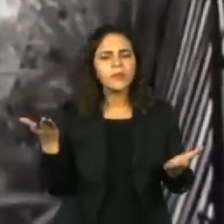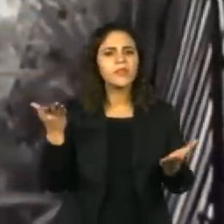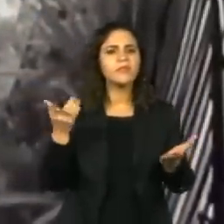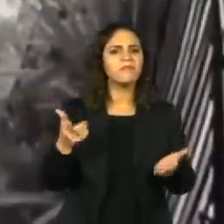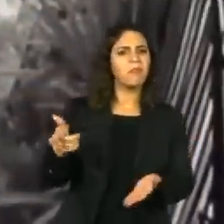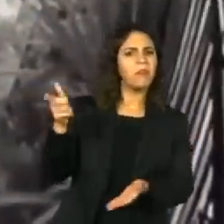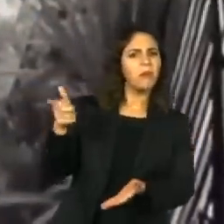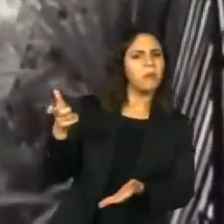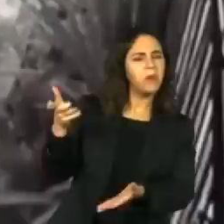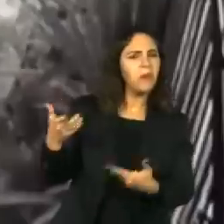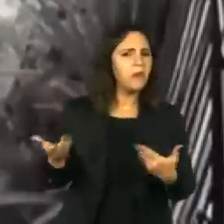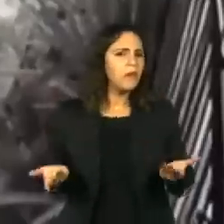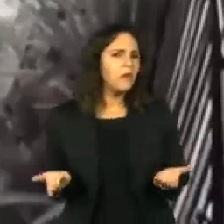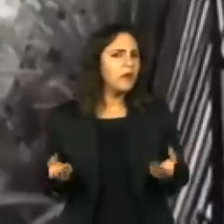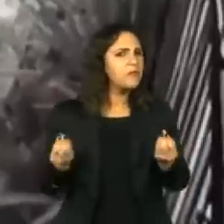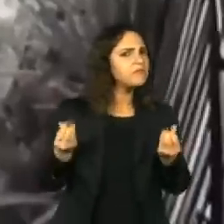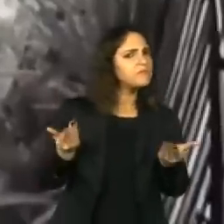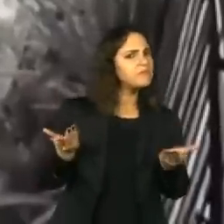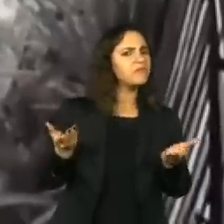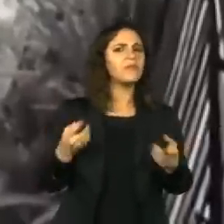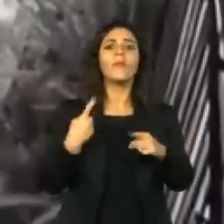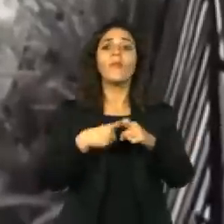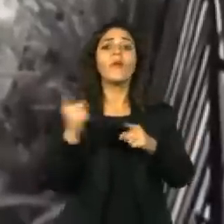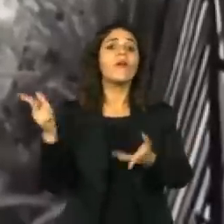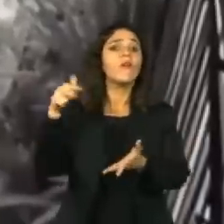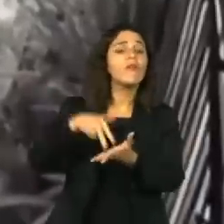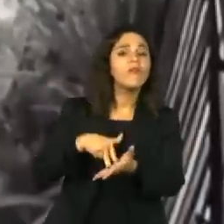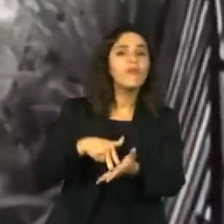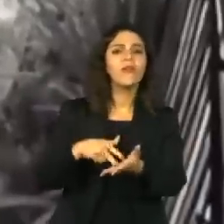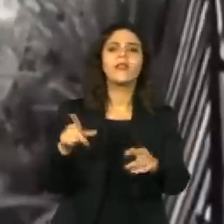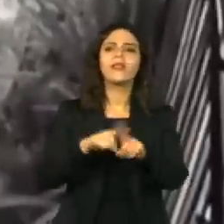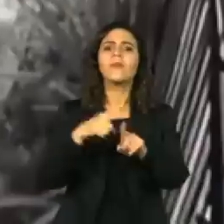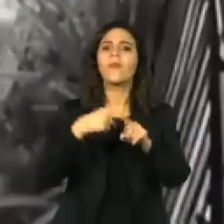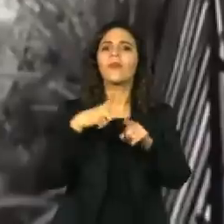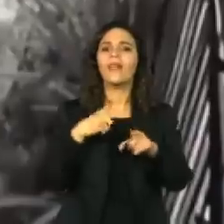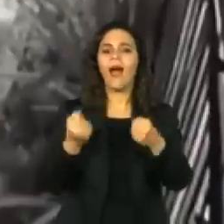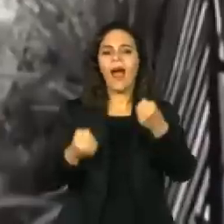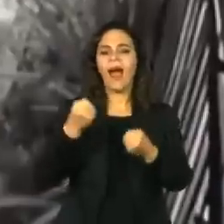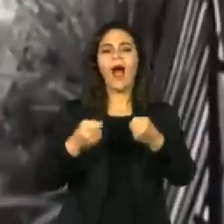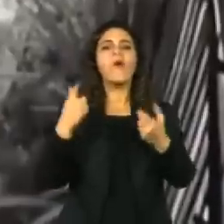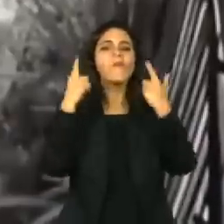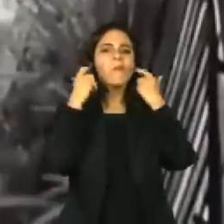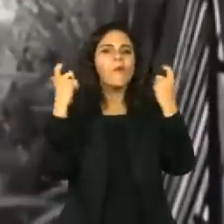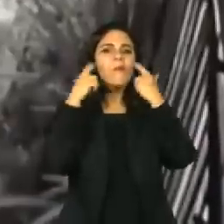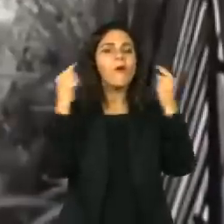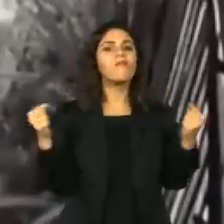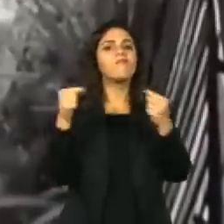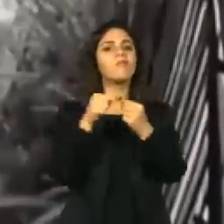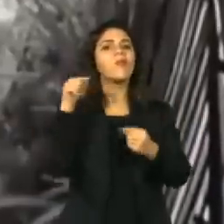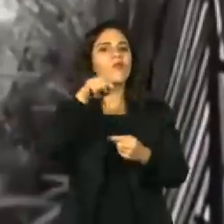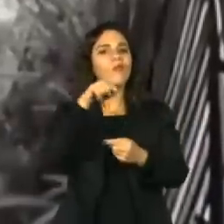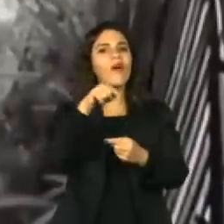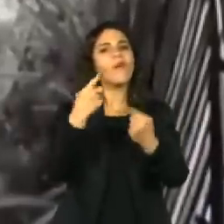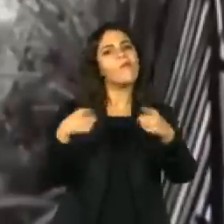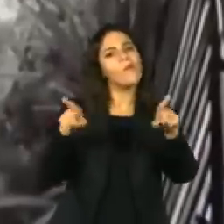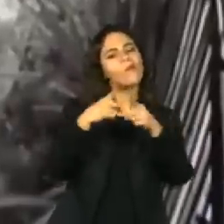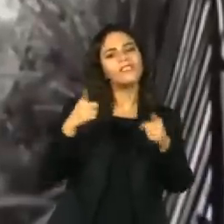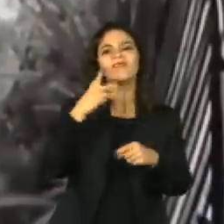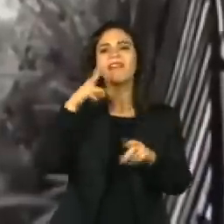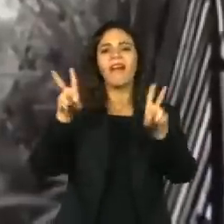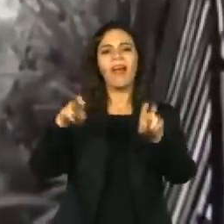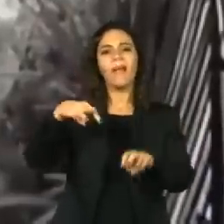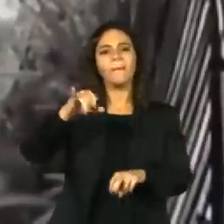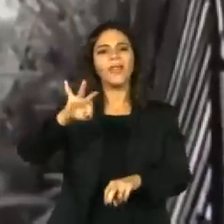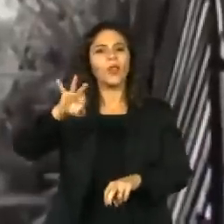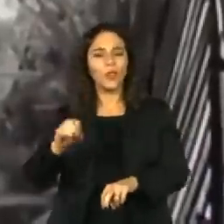penal, a ir até o local onde estava ocorrendo a festa? Porque ele chegou lá ouvindo música que remetia a Bolsonaro, que falava mito, enfim.